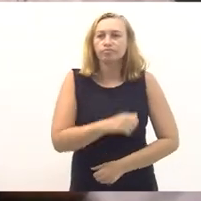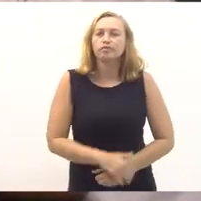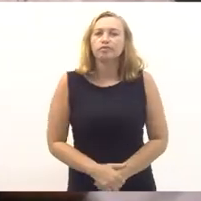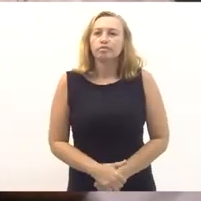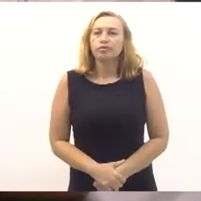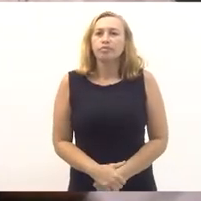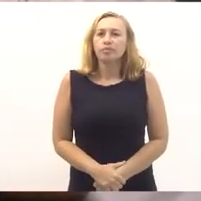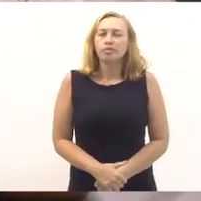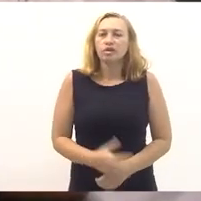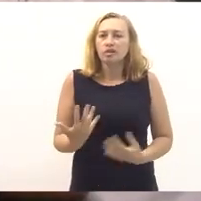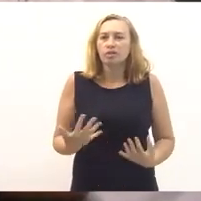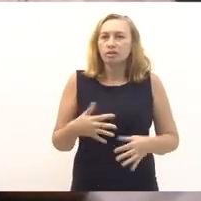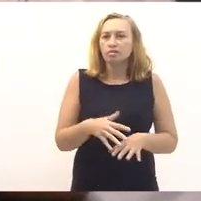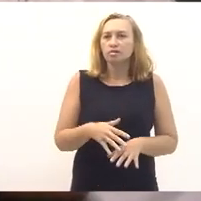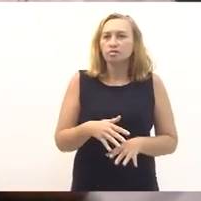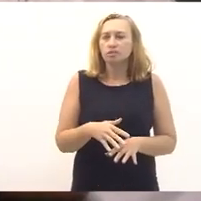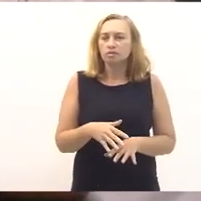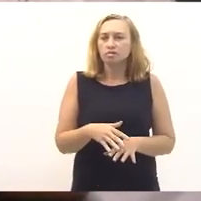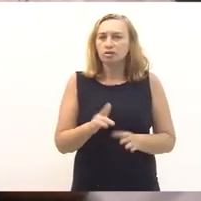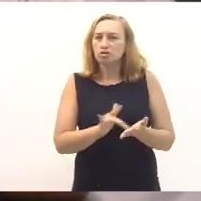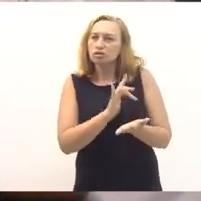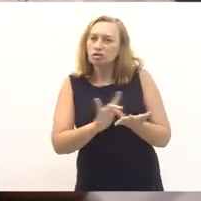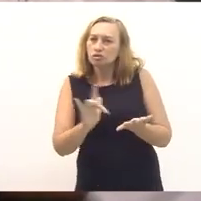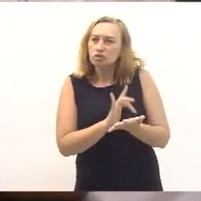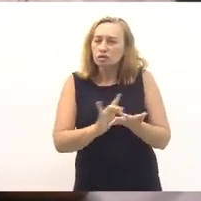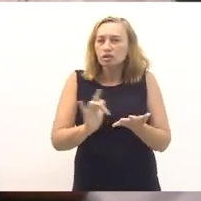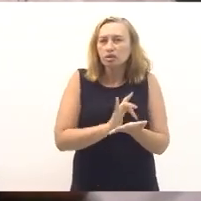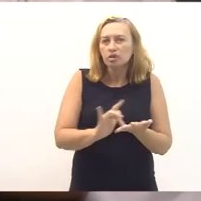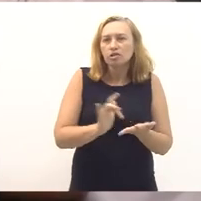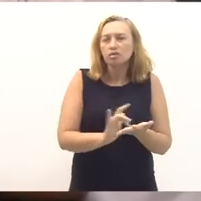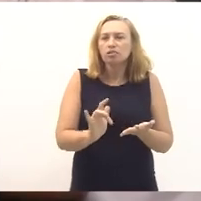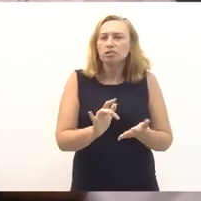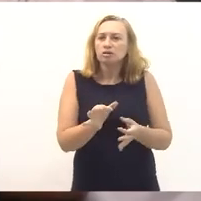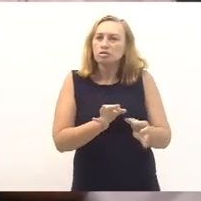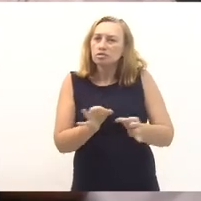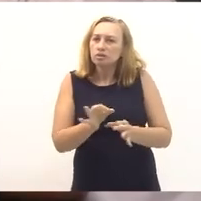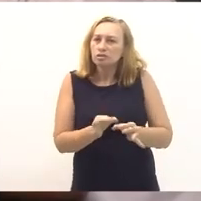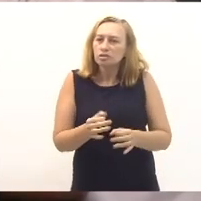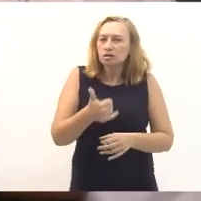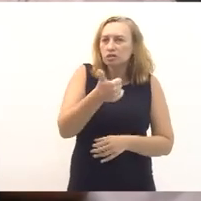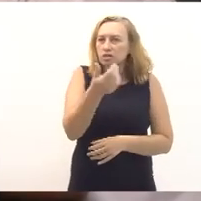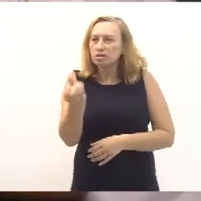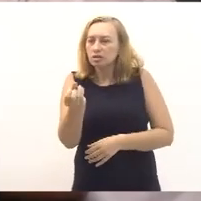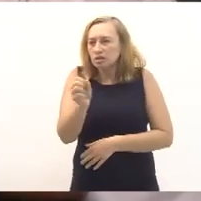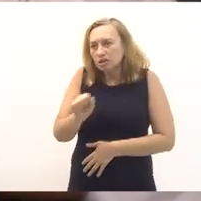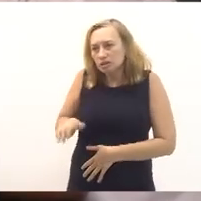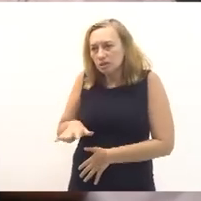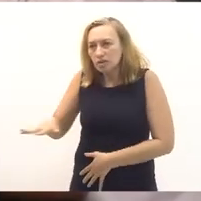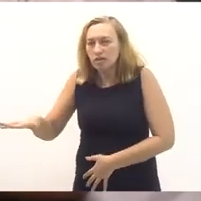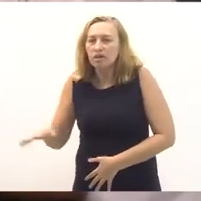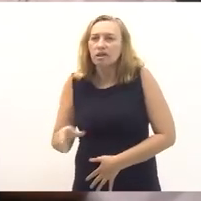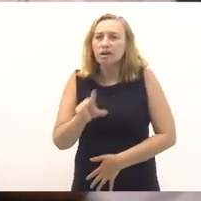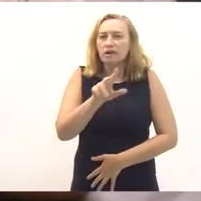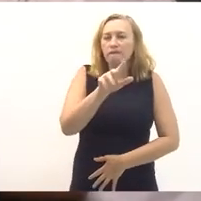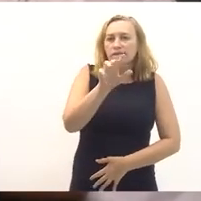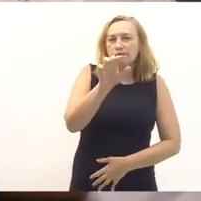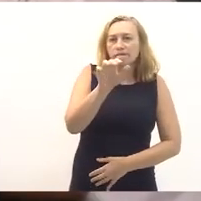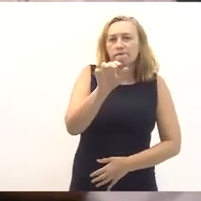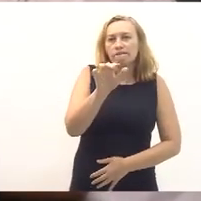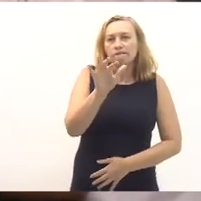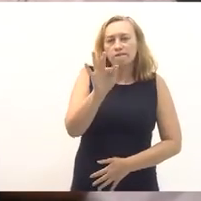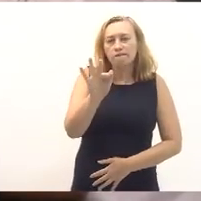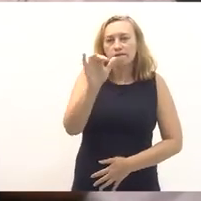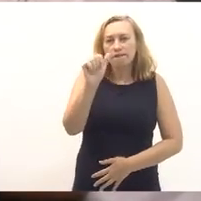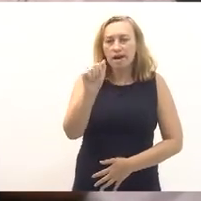em inclusão digital e esses programas em 16 comunidades fábrica Verde Eco